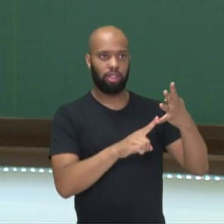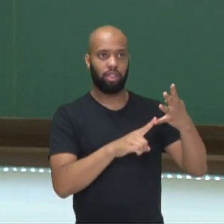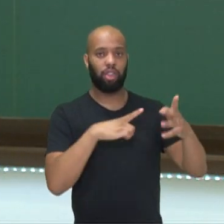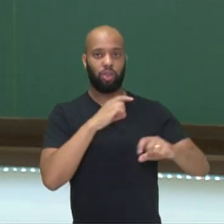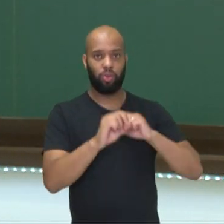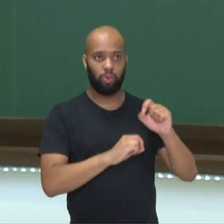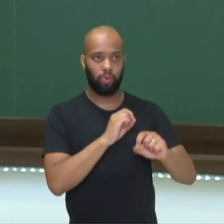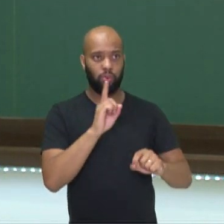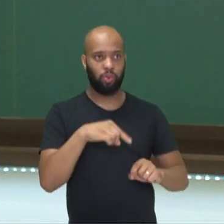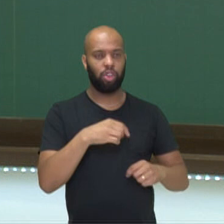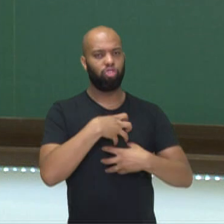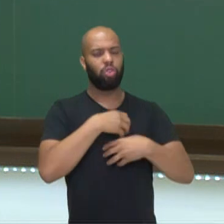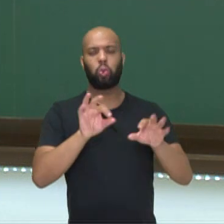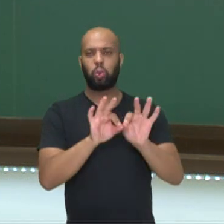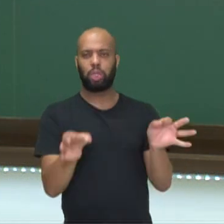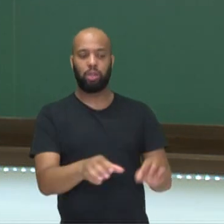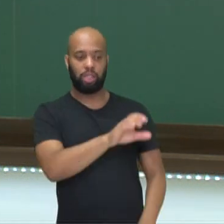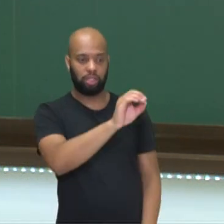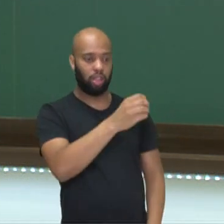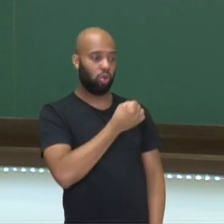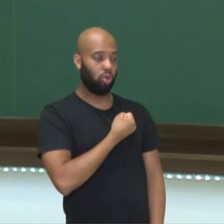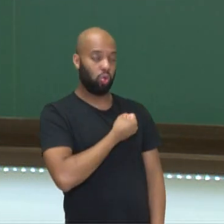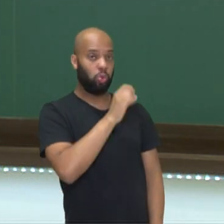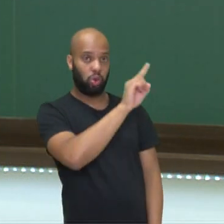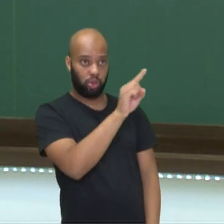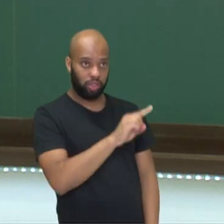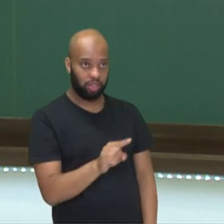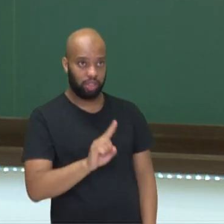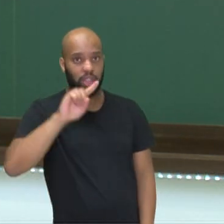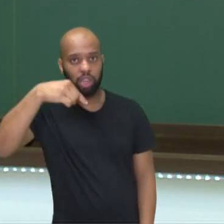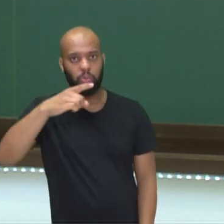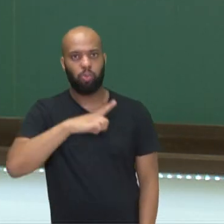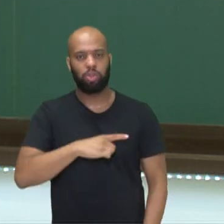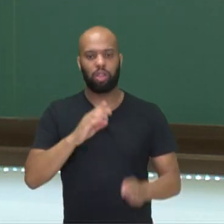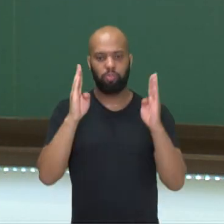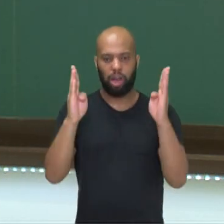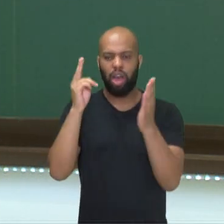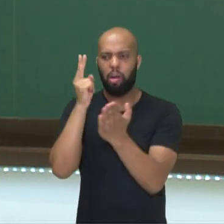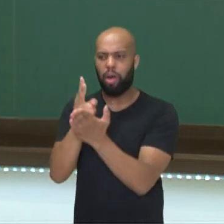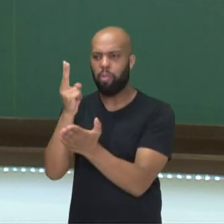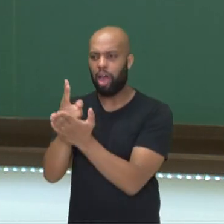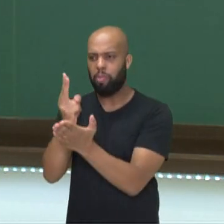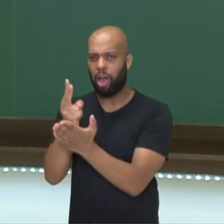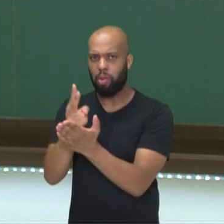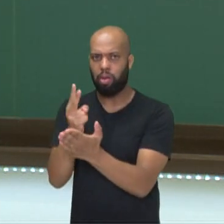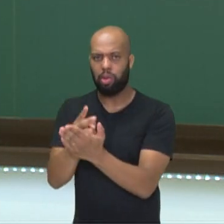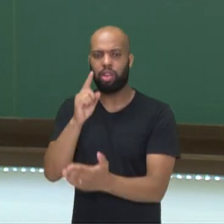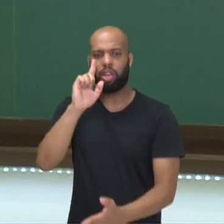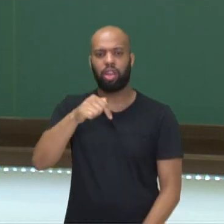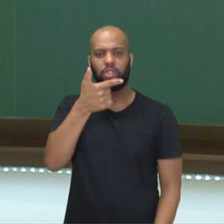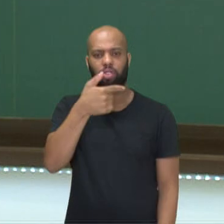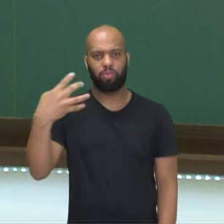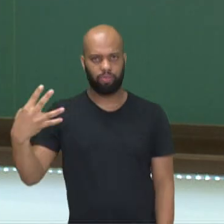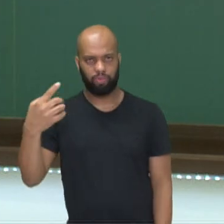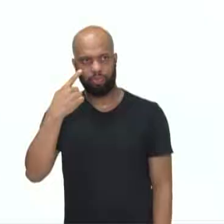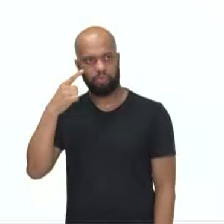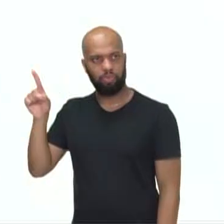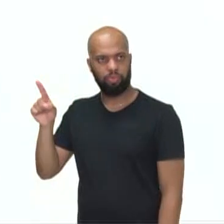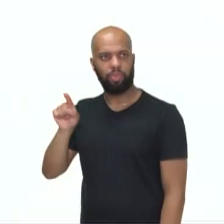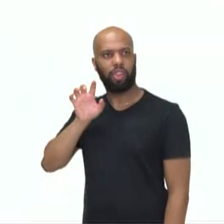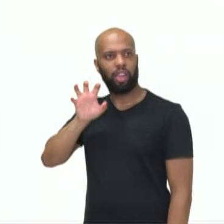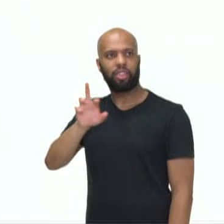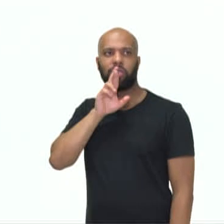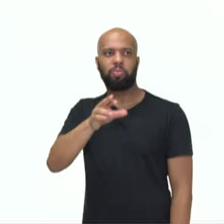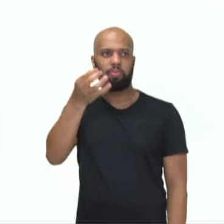que você tem? Você tem uma dízima simples. O 0 é a parte inteira. E depois você já tem o período direto, que é 24. Olha lá. Então tá aí a